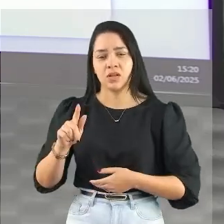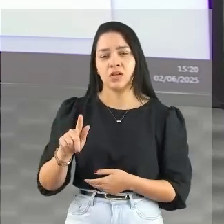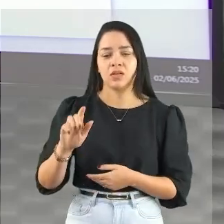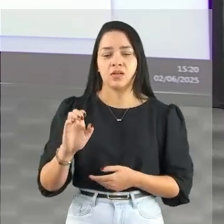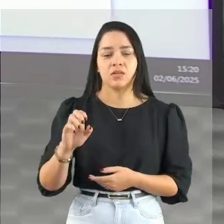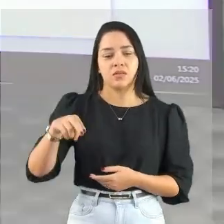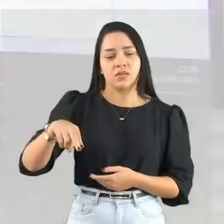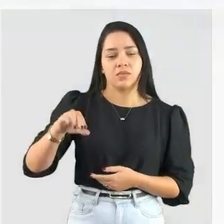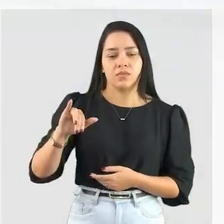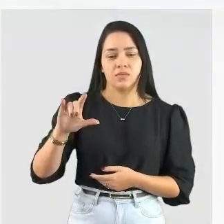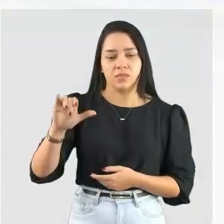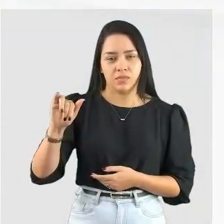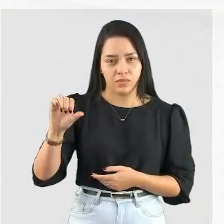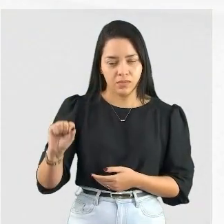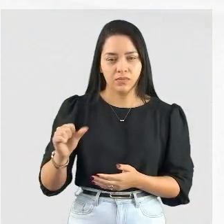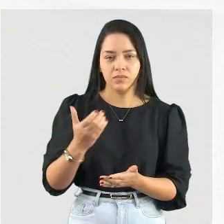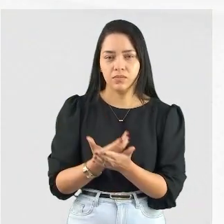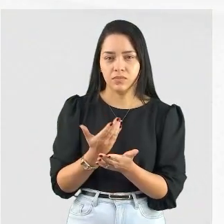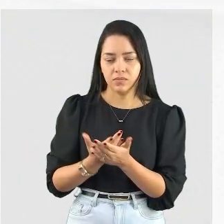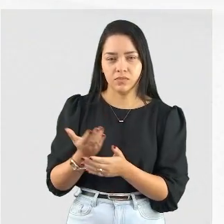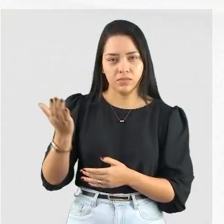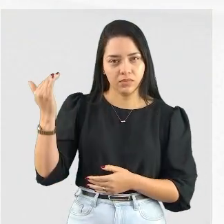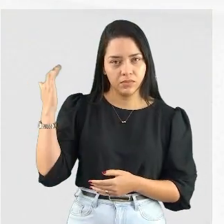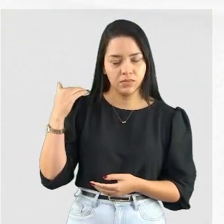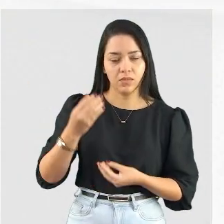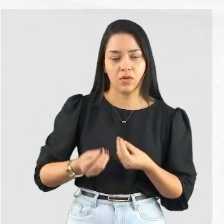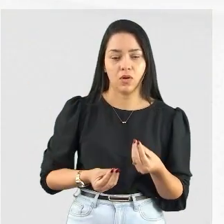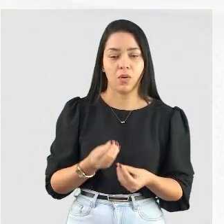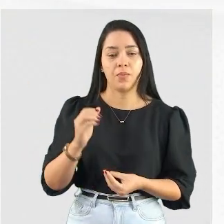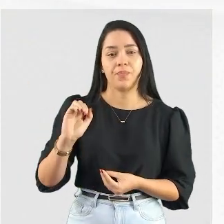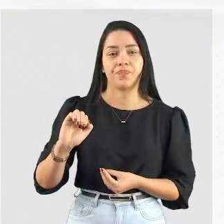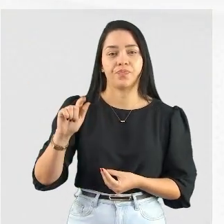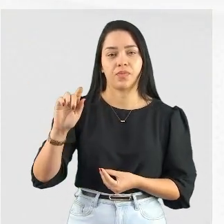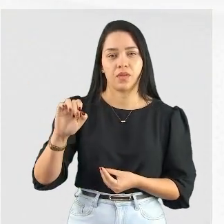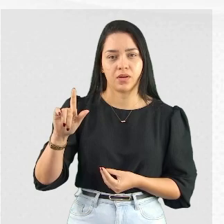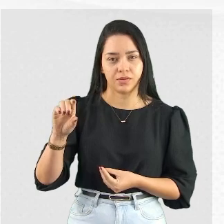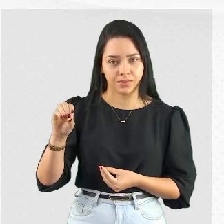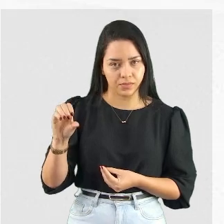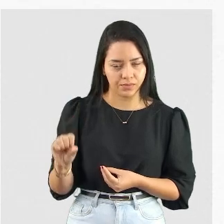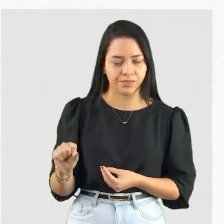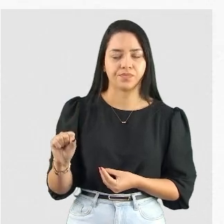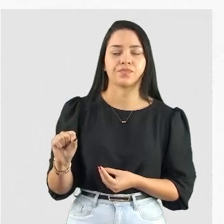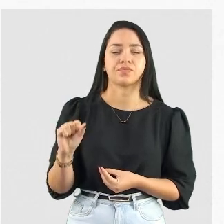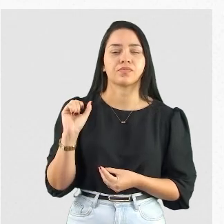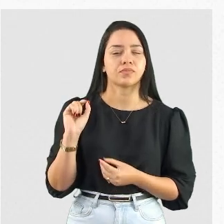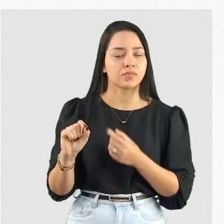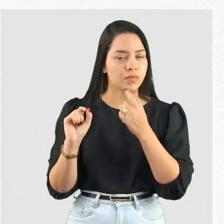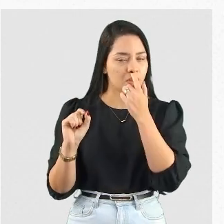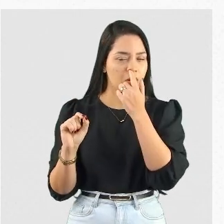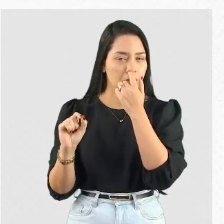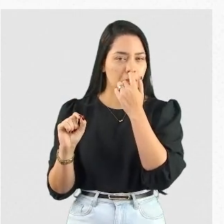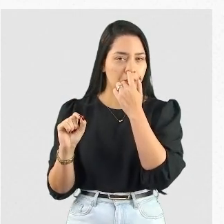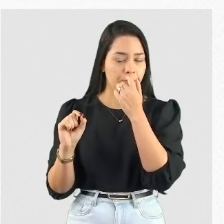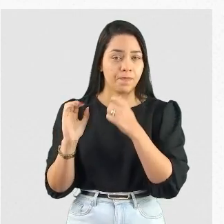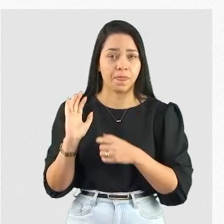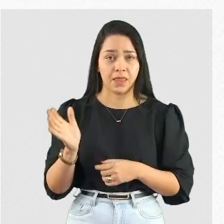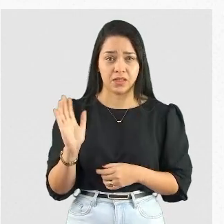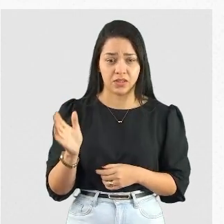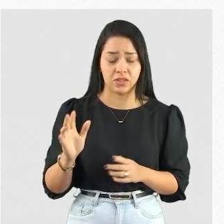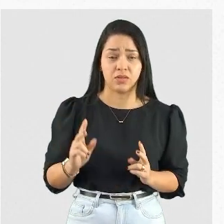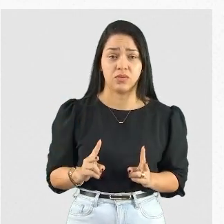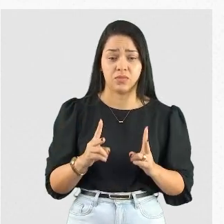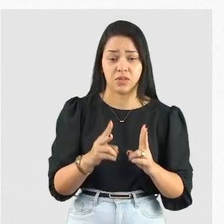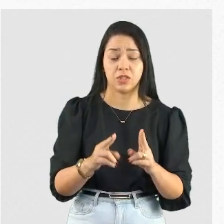né? A gente falou na aula passada sobre como os alelos, tá? Só relembrando, os alelos são aqueles genes que estão no